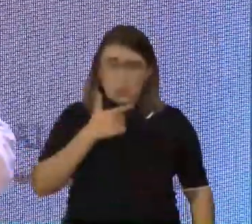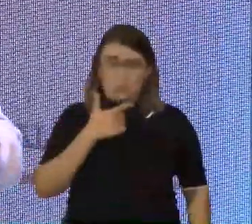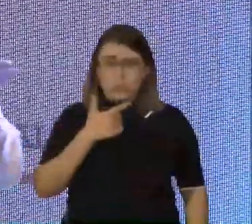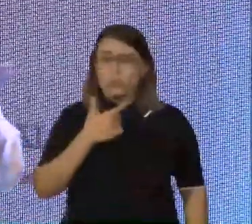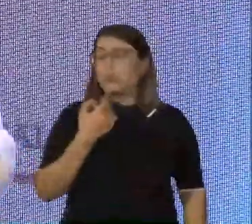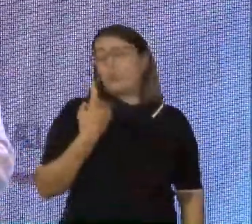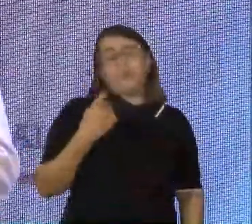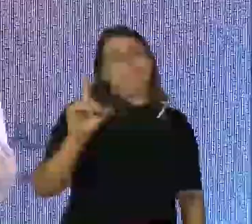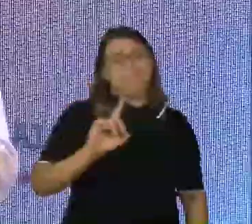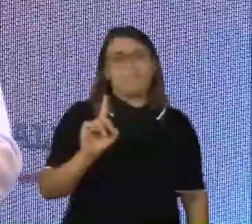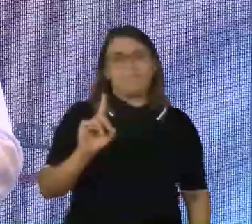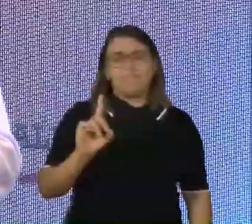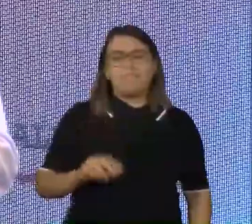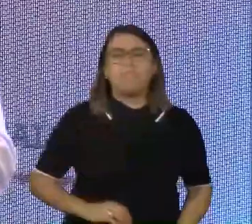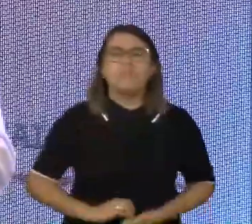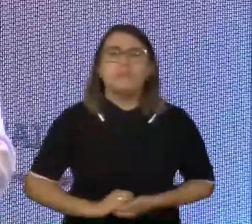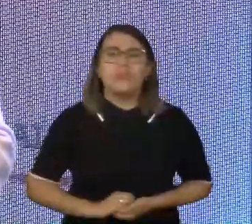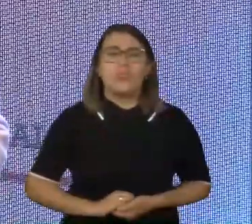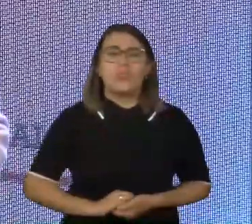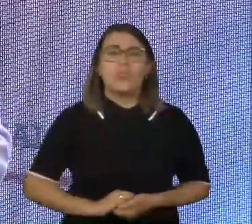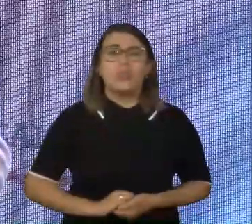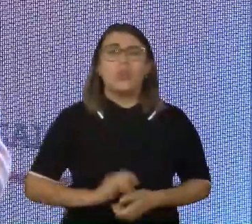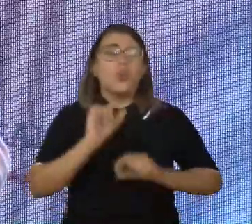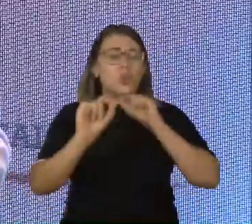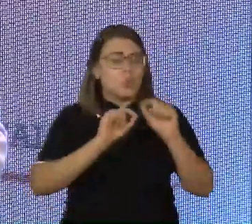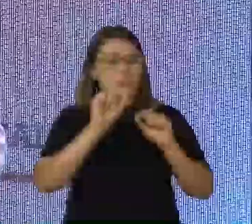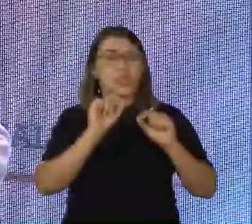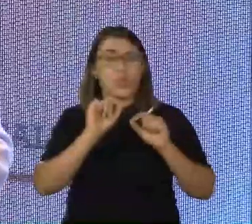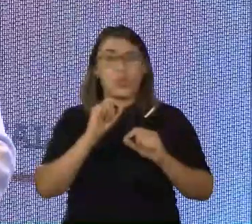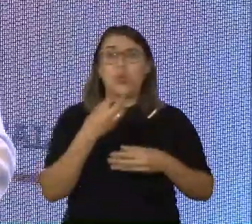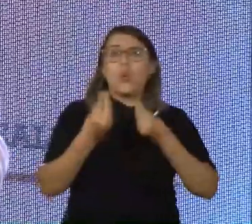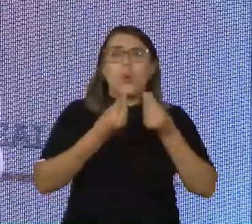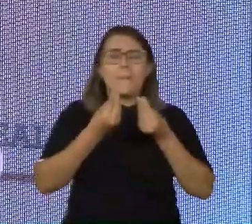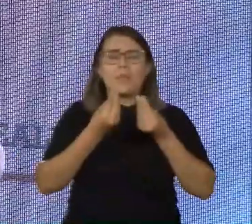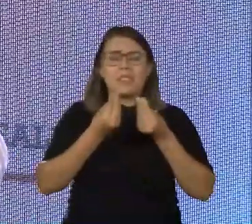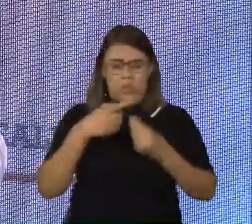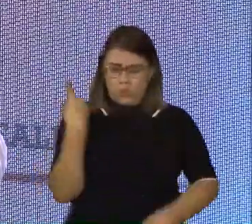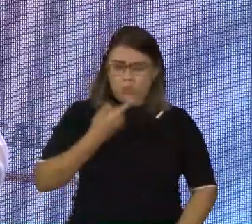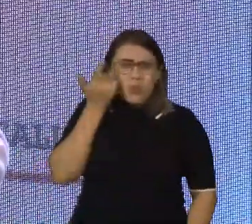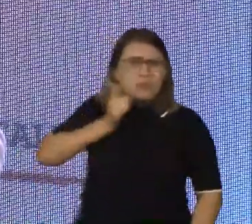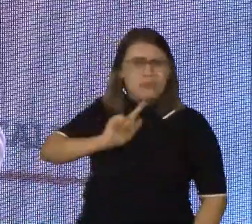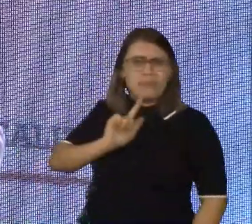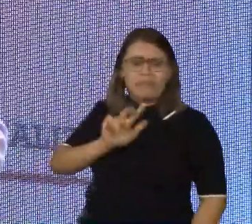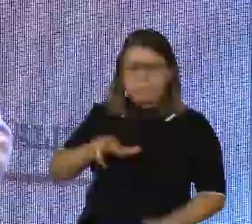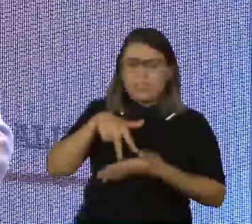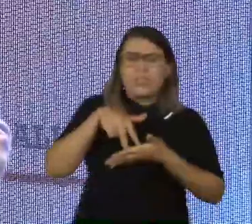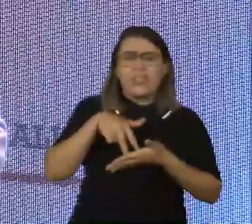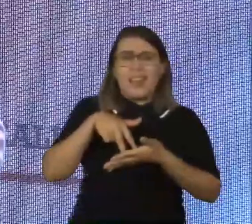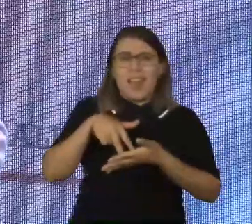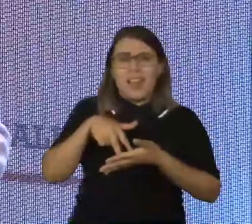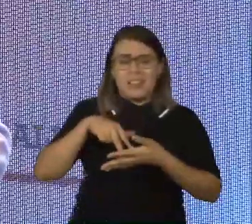nos tornaremos. O senso comum de sucesso e incapacidade diminuem